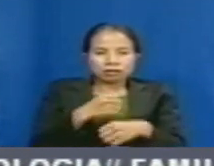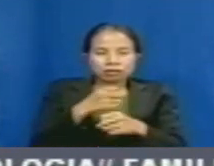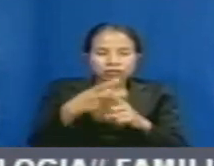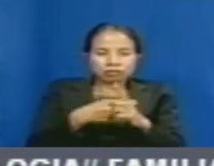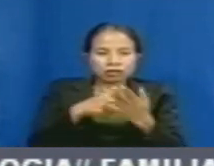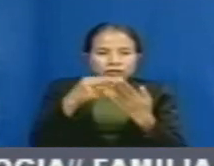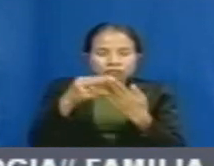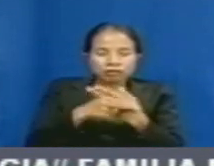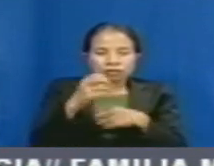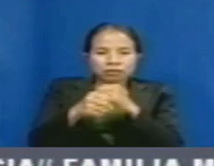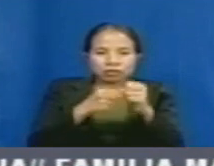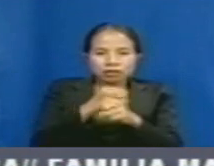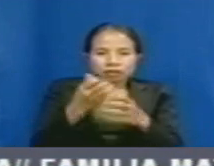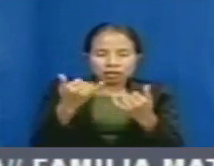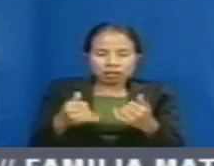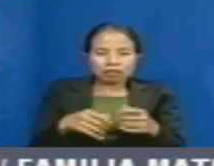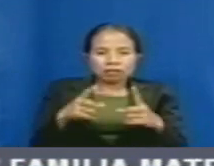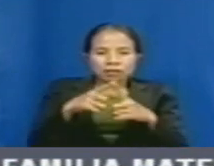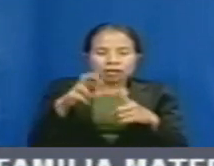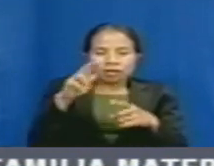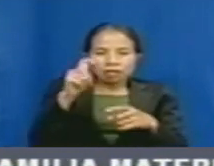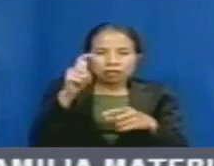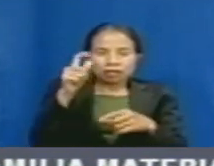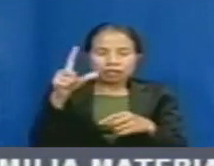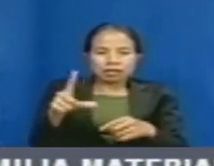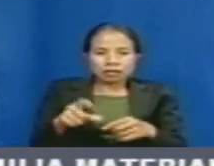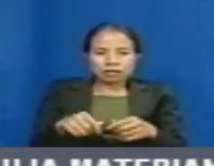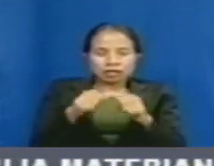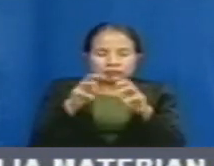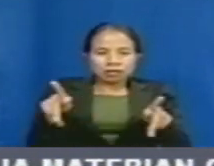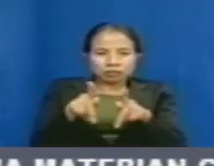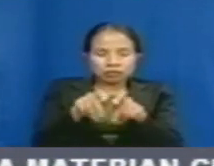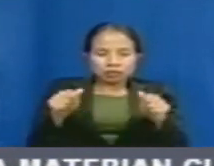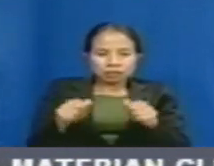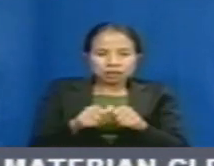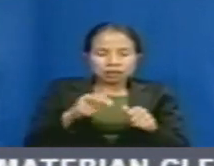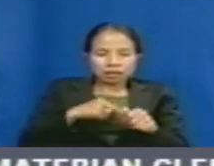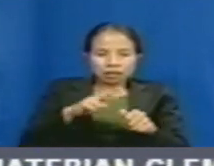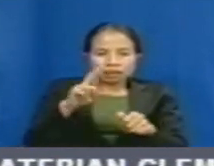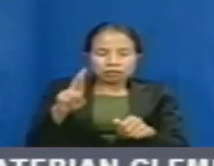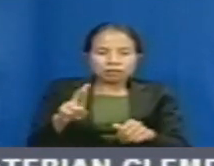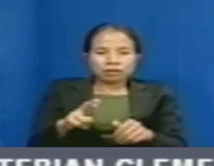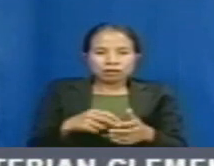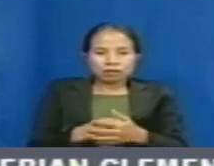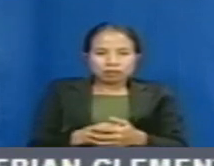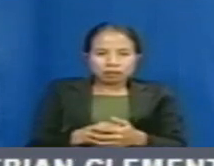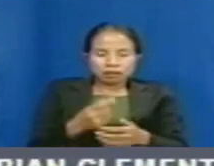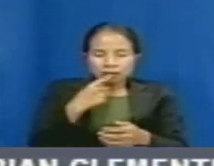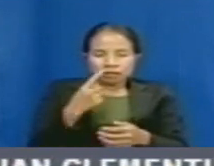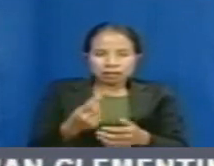tinangne. Berta Telly, sexta-feira ne, administrador posto administrativo Anatarbora, Florino da Costa Magalhães